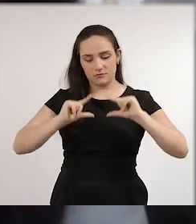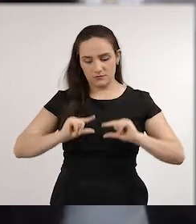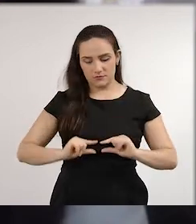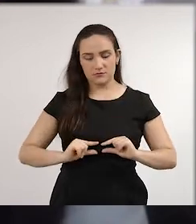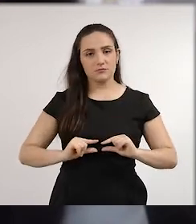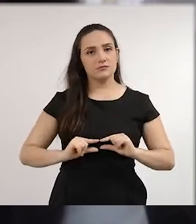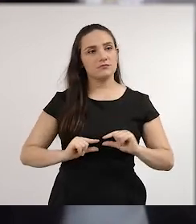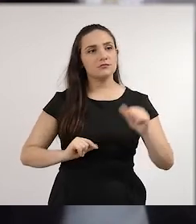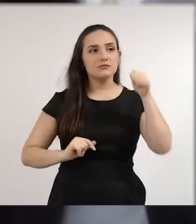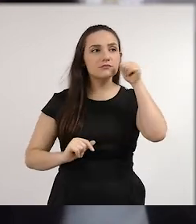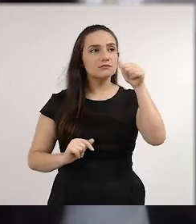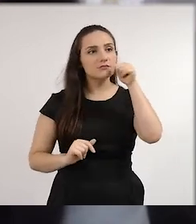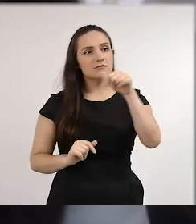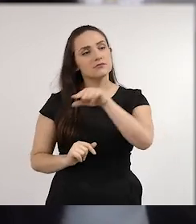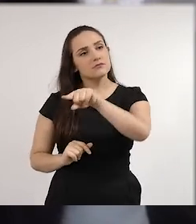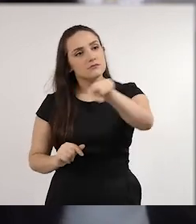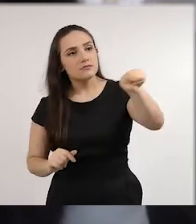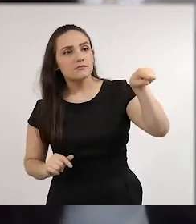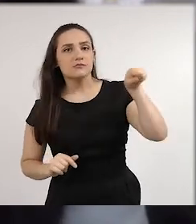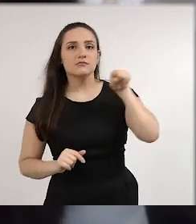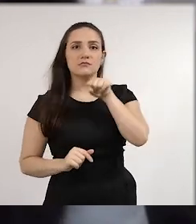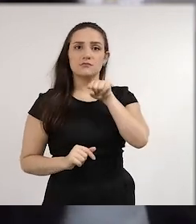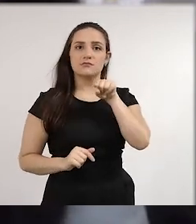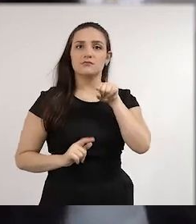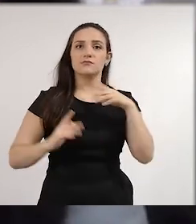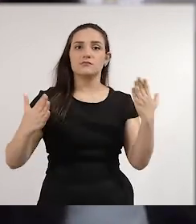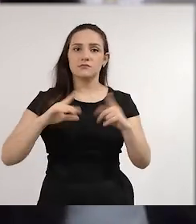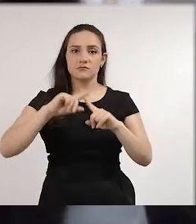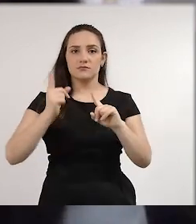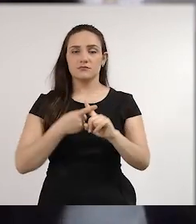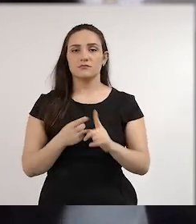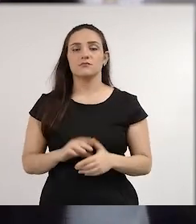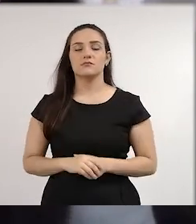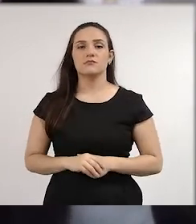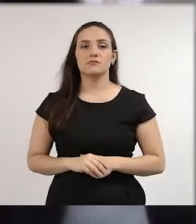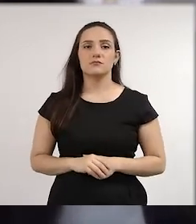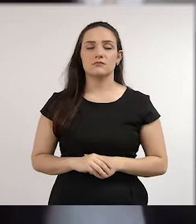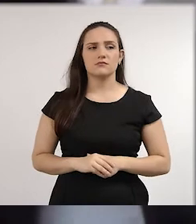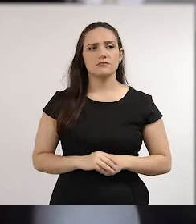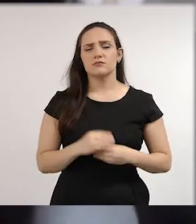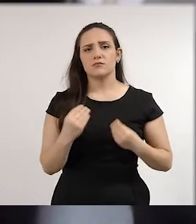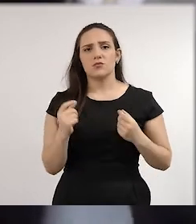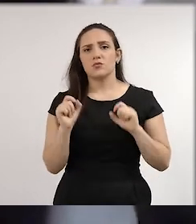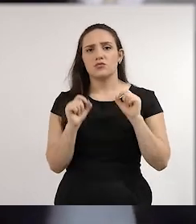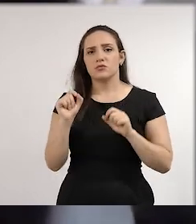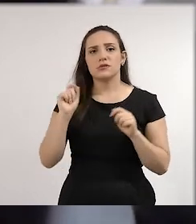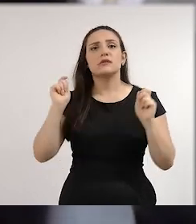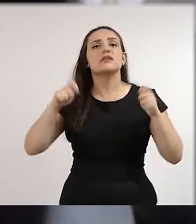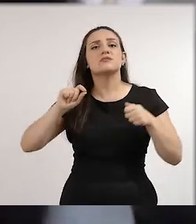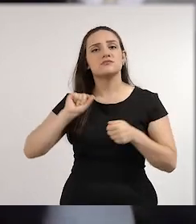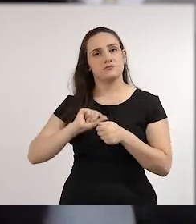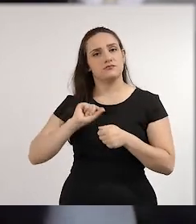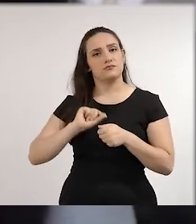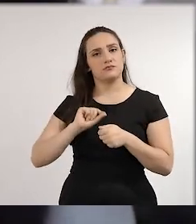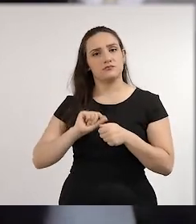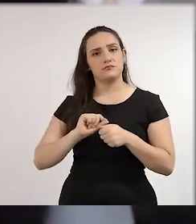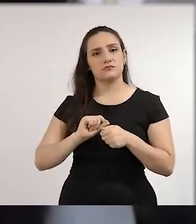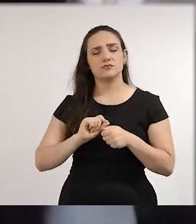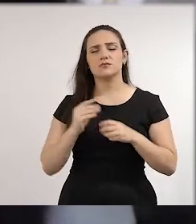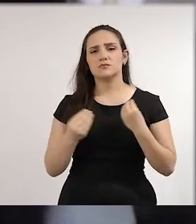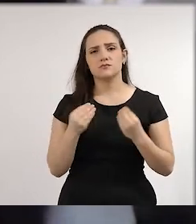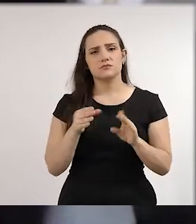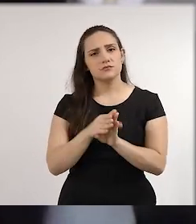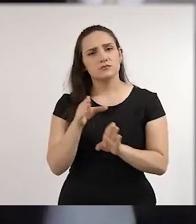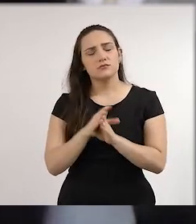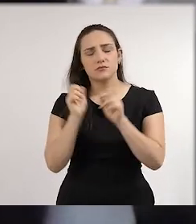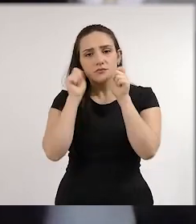passando por esse período de gestação neste período? Ou que a gente pode também alertar de